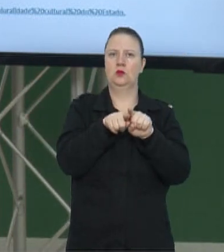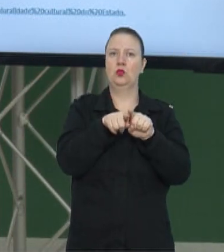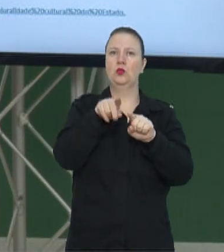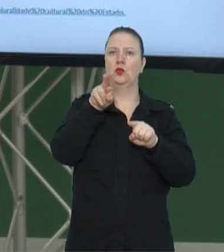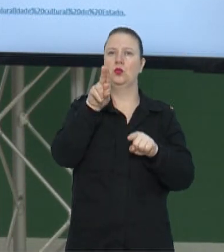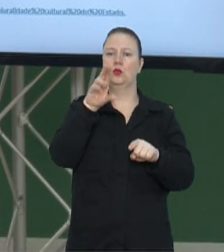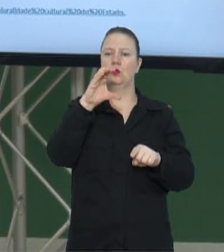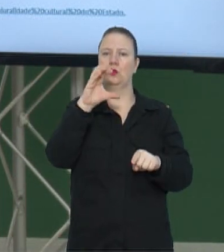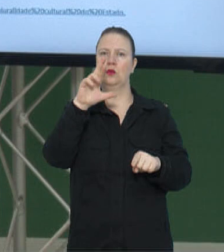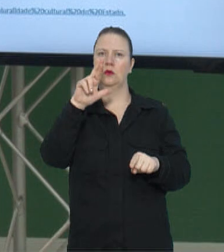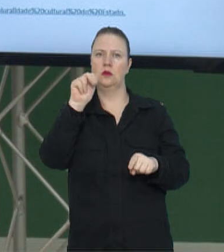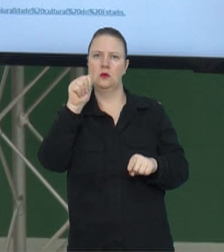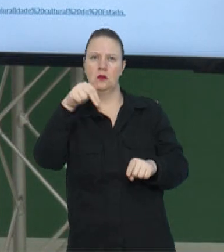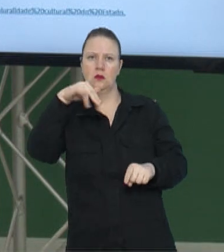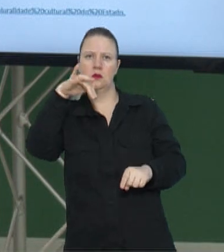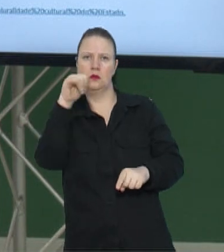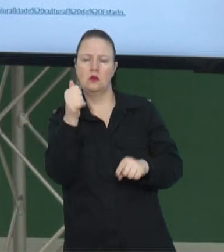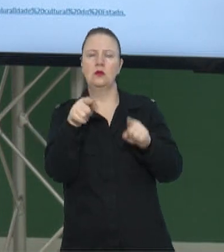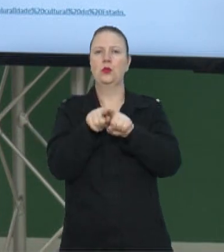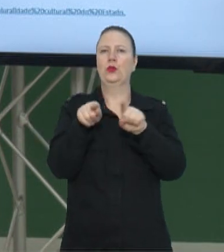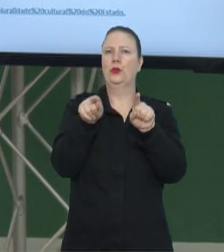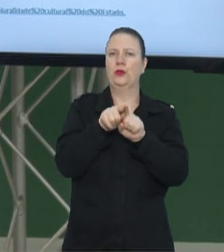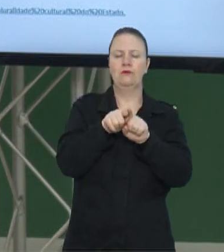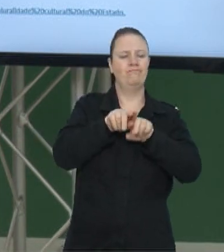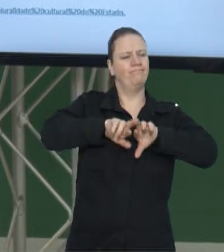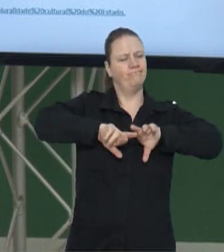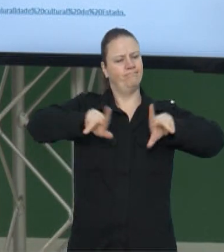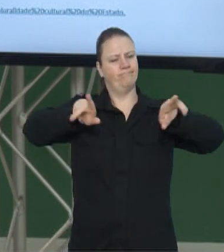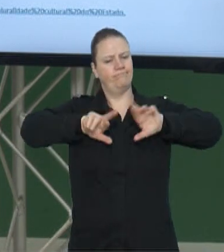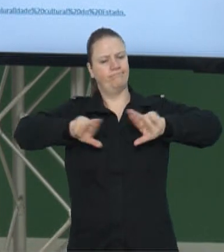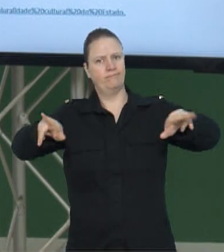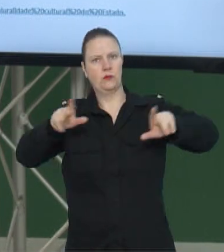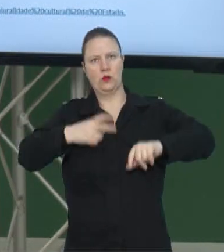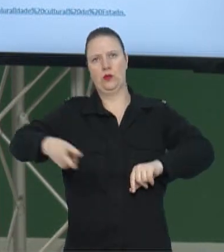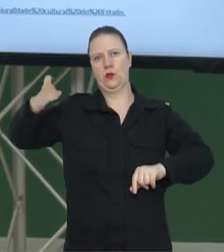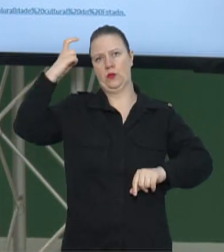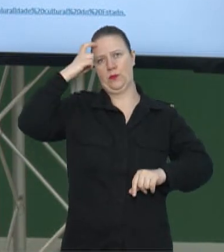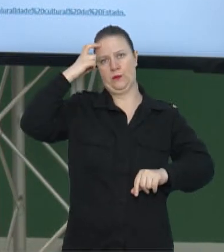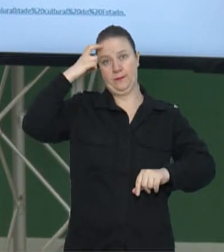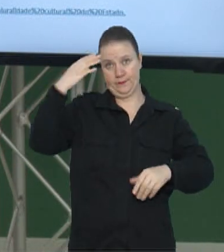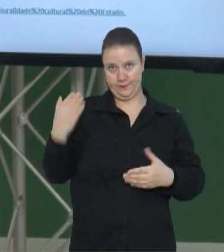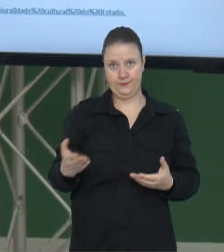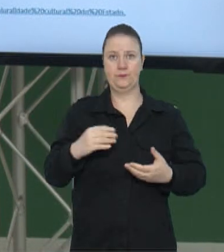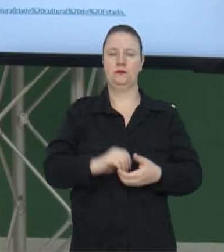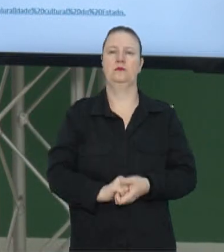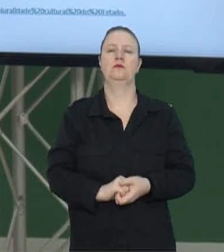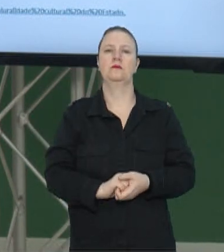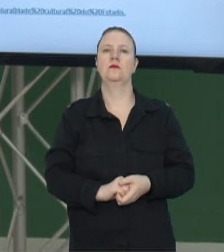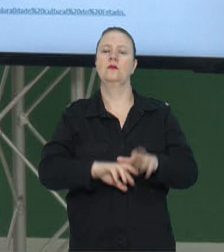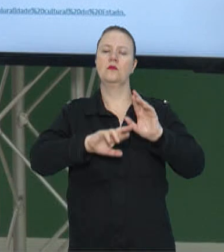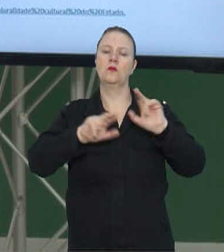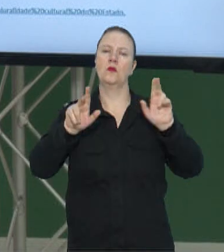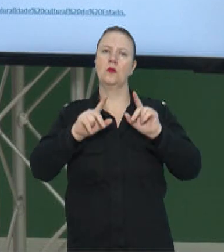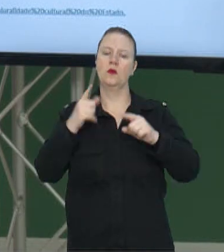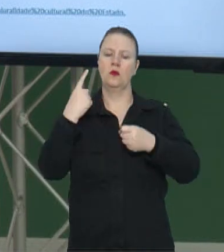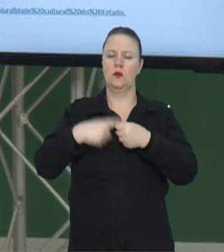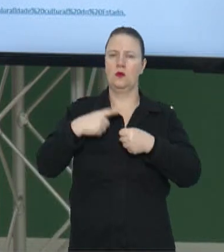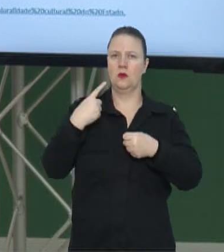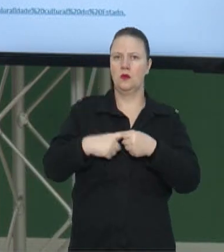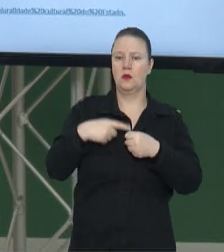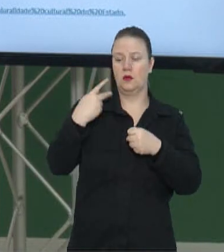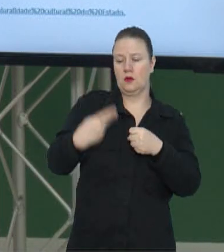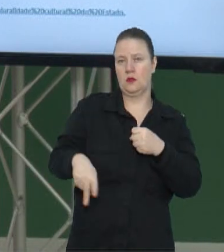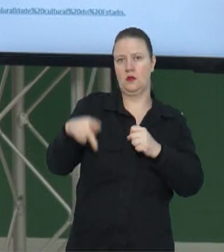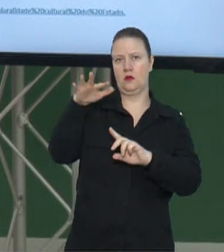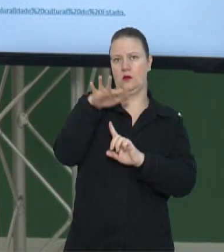se reflete também nessa diversidade cultural e étnica do Paraná. Nós vemos diferentes cidades do Paraná